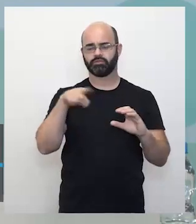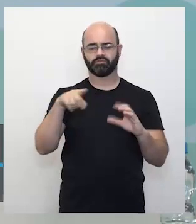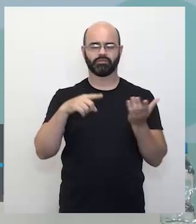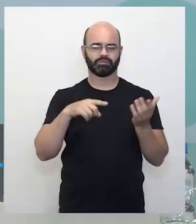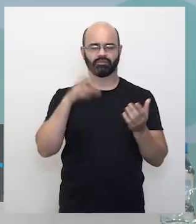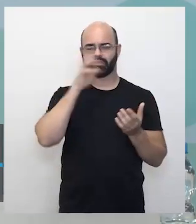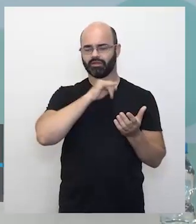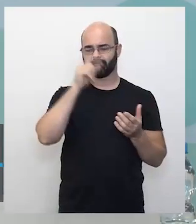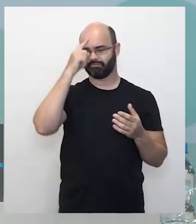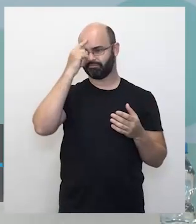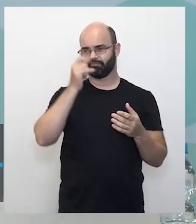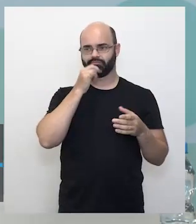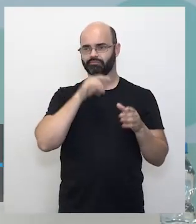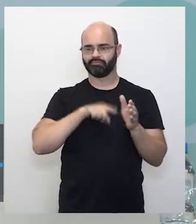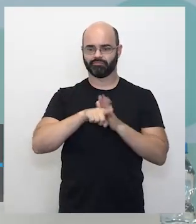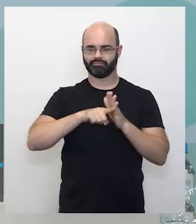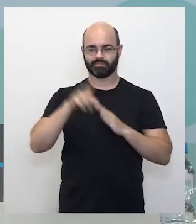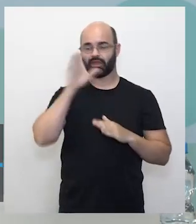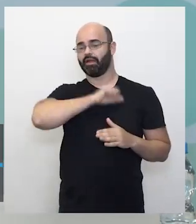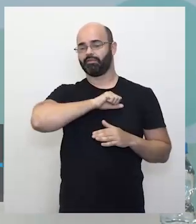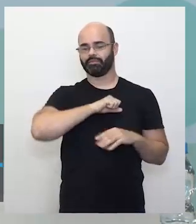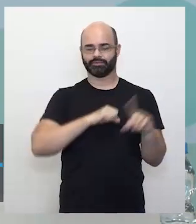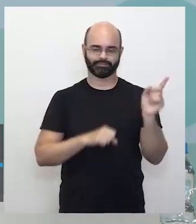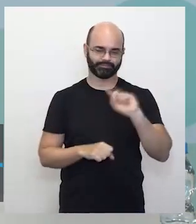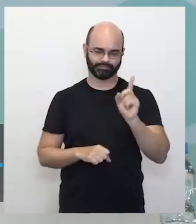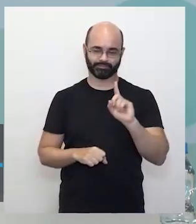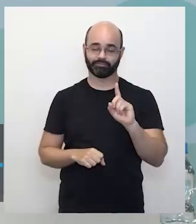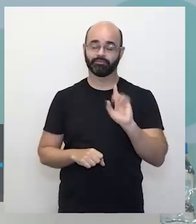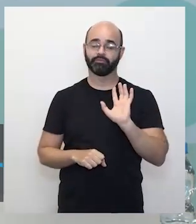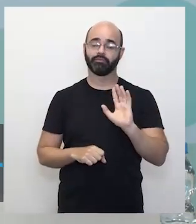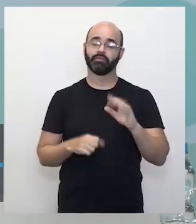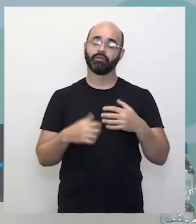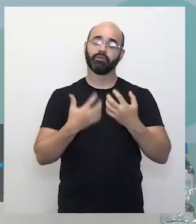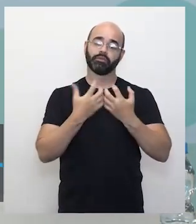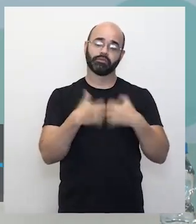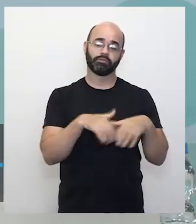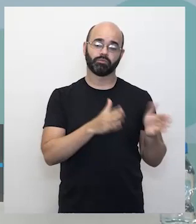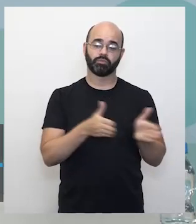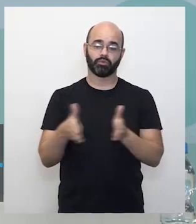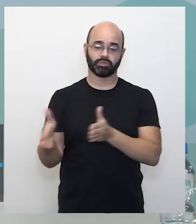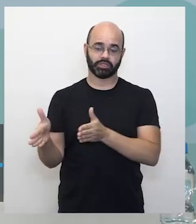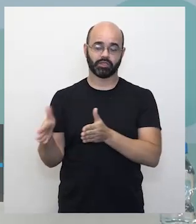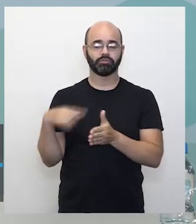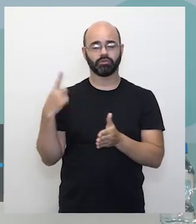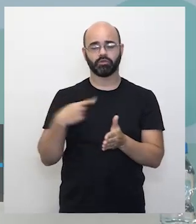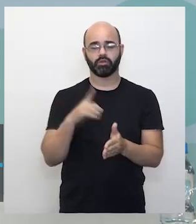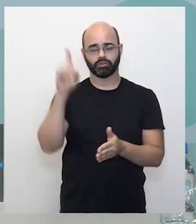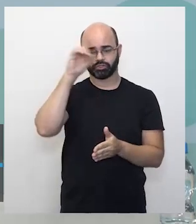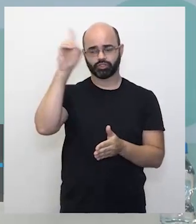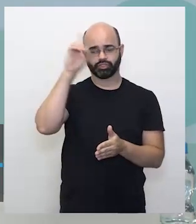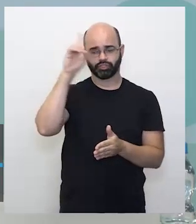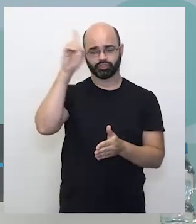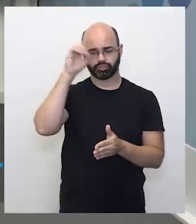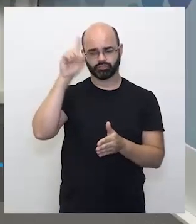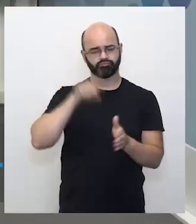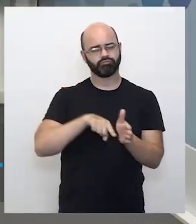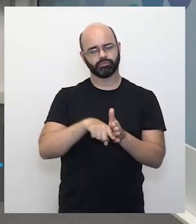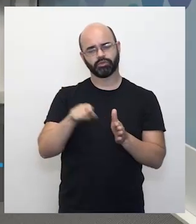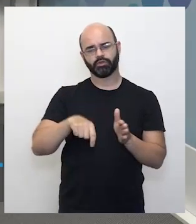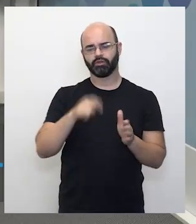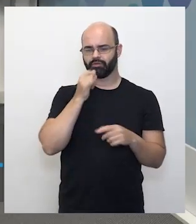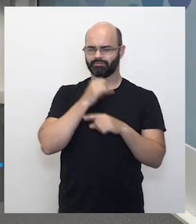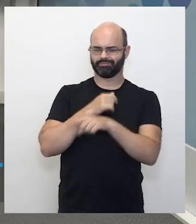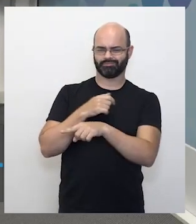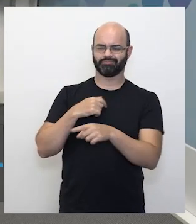dia para a noite, mas o processo que a gente usa, ele também pode ser usado no nosso dia a dia, né? Da gente questionar as coisas,